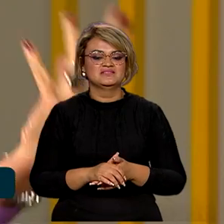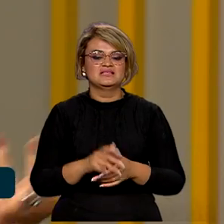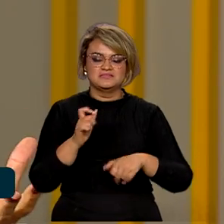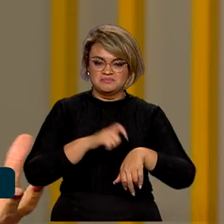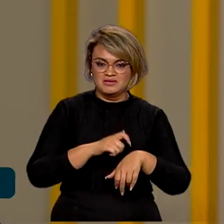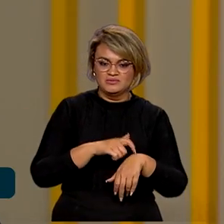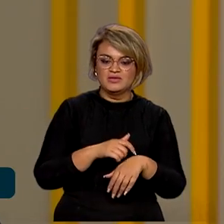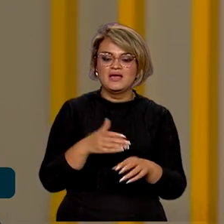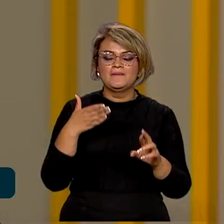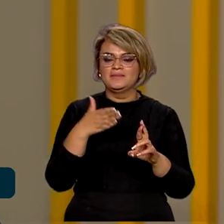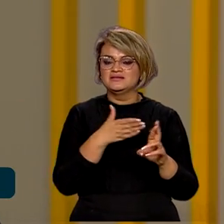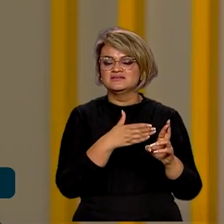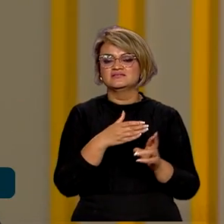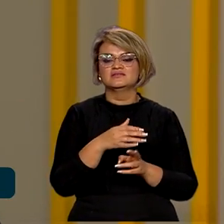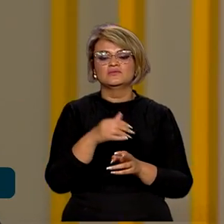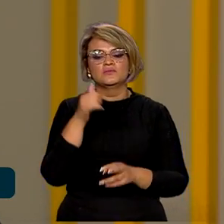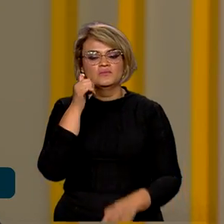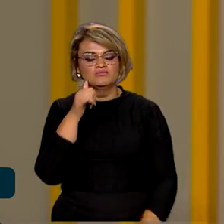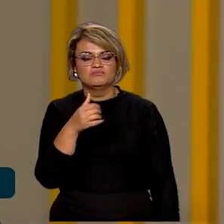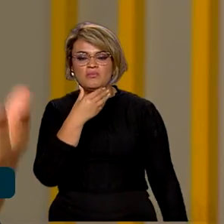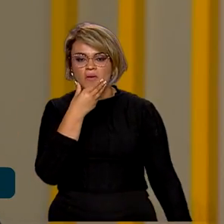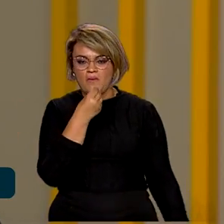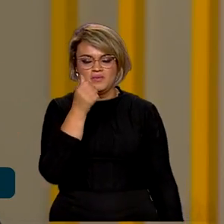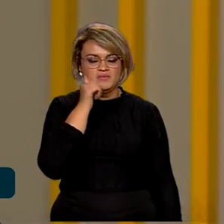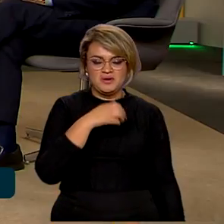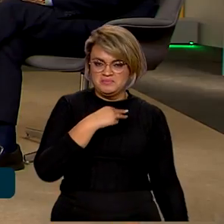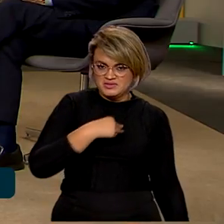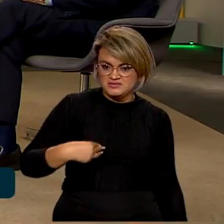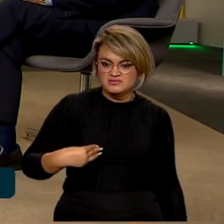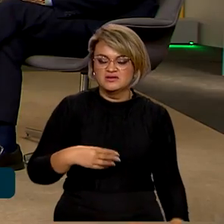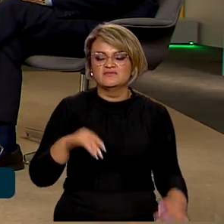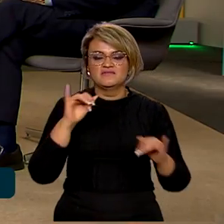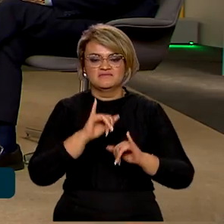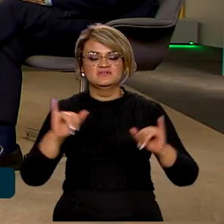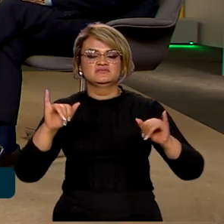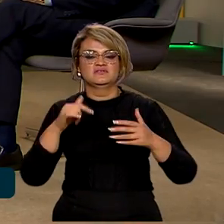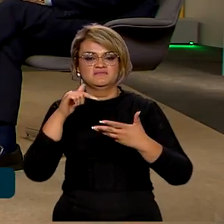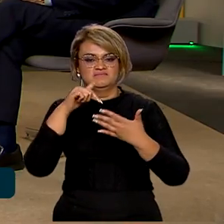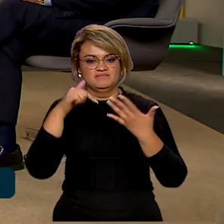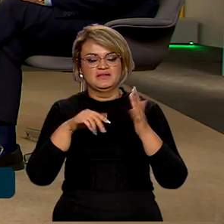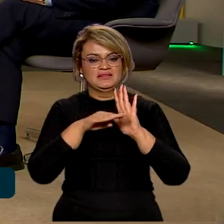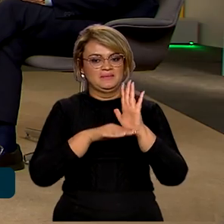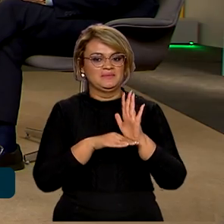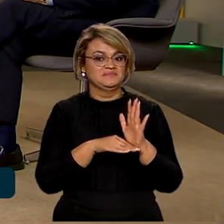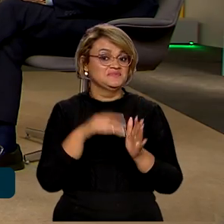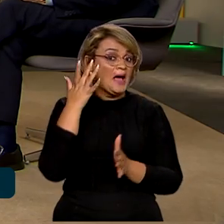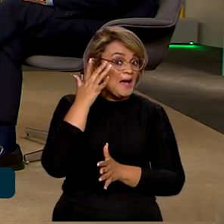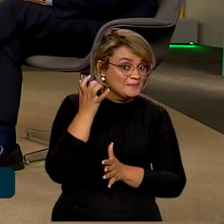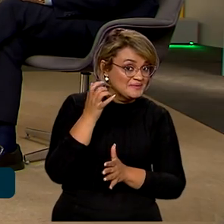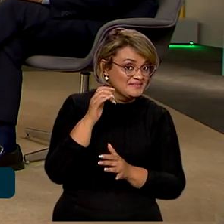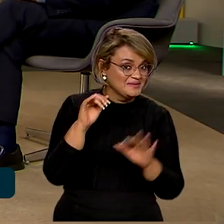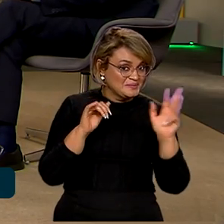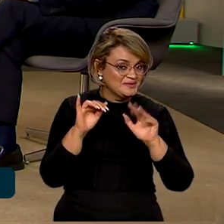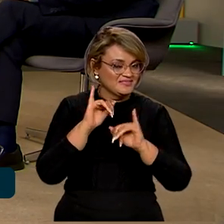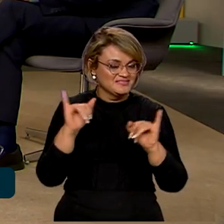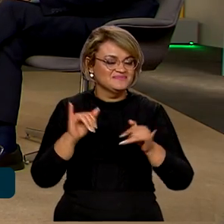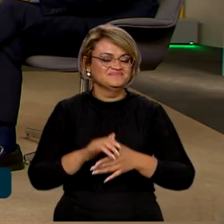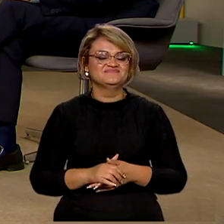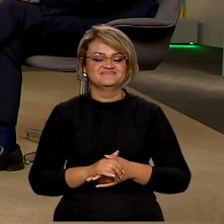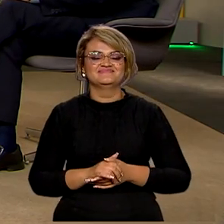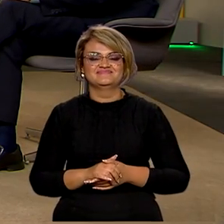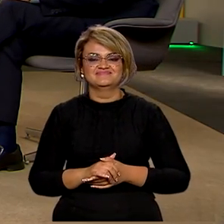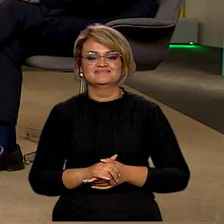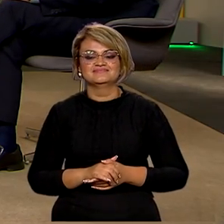né, em nome de todas as ministras e ministros do governo, de fazer a apresentação dessa pauta. Vamos deixar, então, para o presidente anunciar, Roberto.